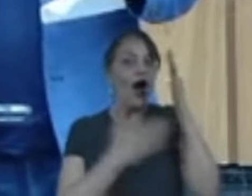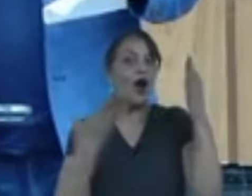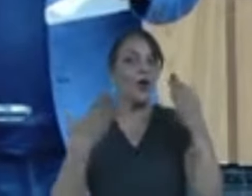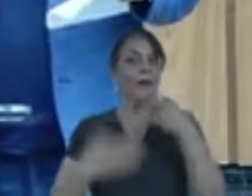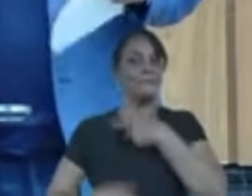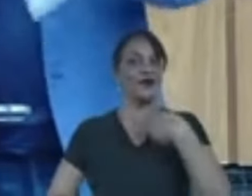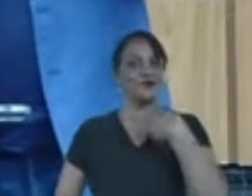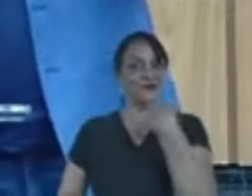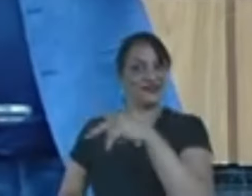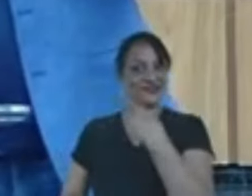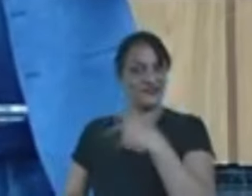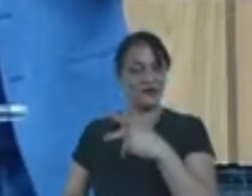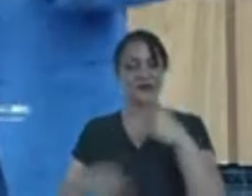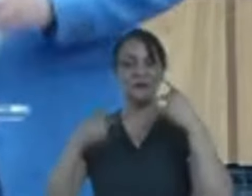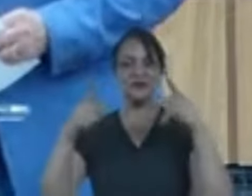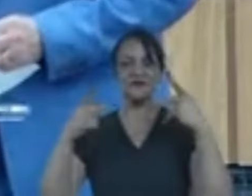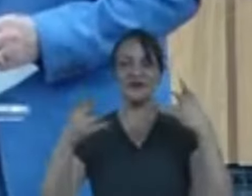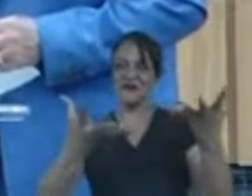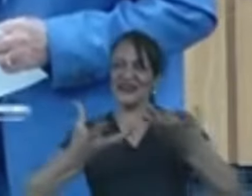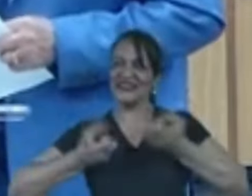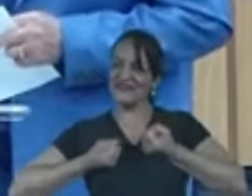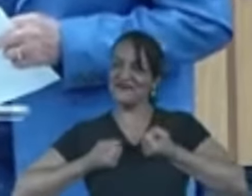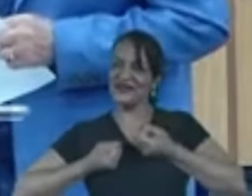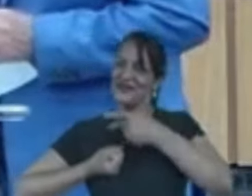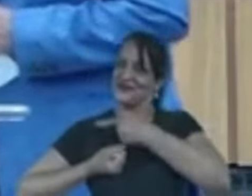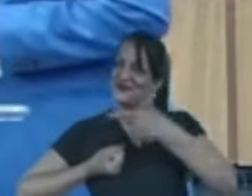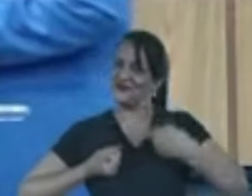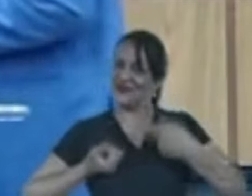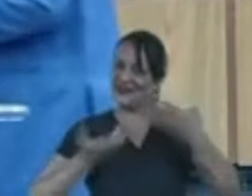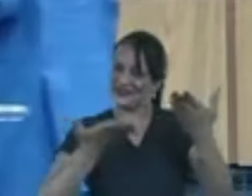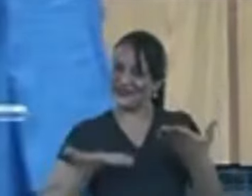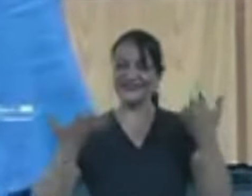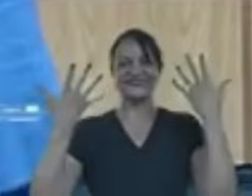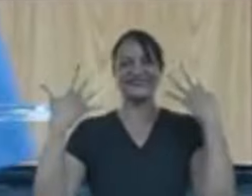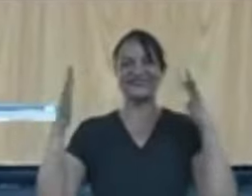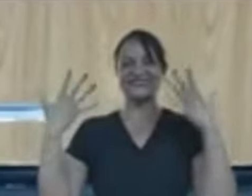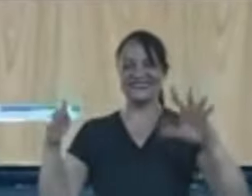do pastor Paulo. Vamos receber o pastor Paulo Guilherme.